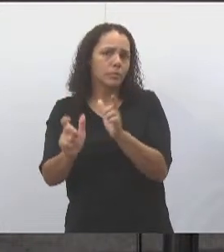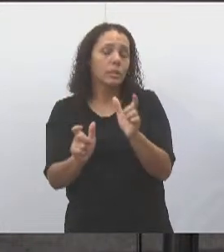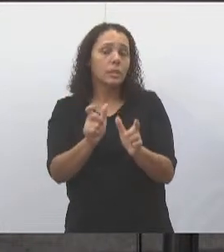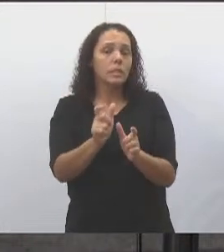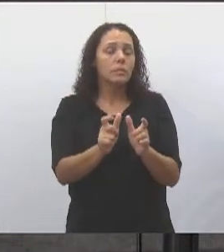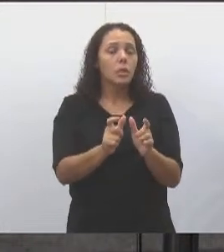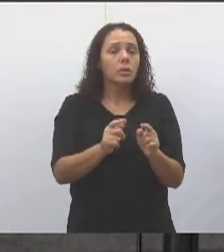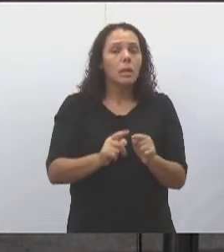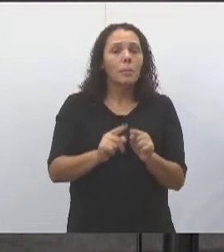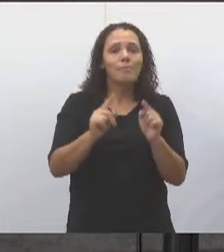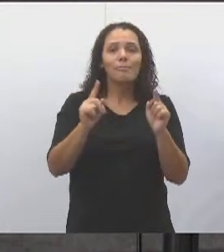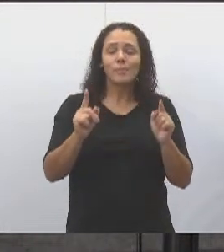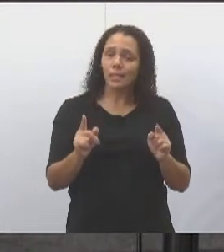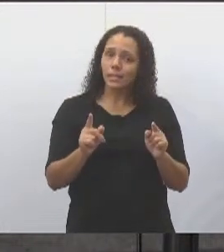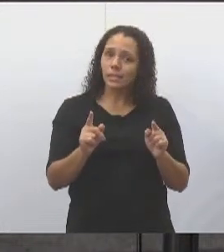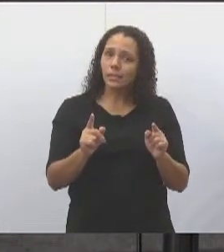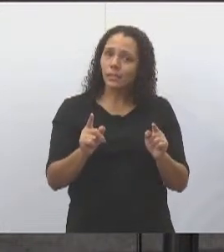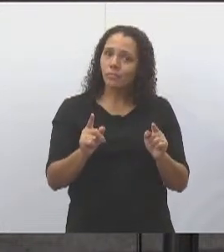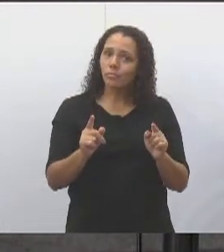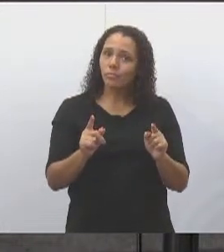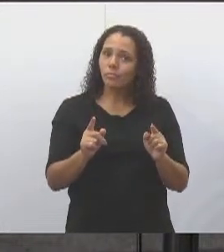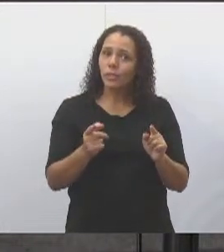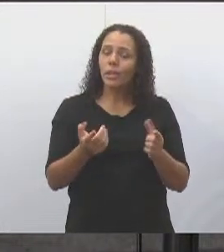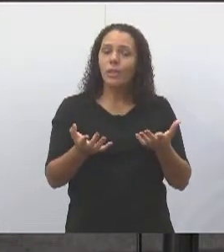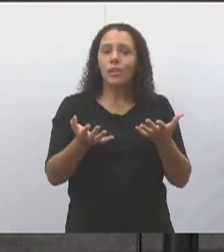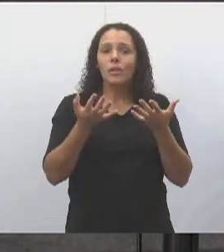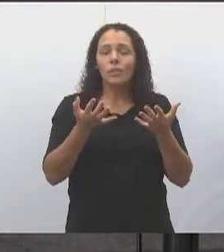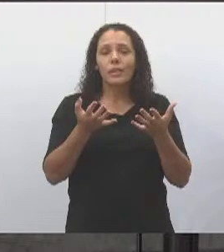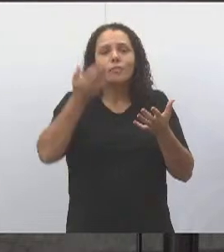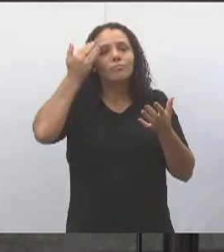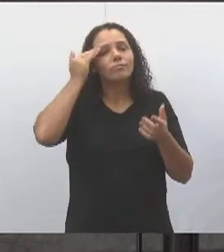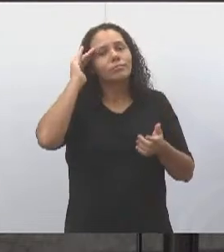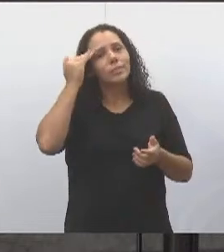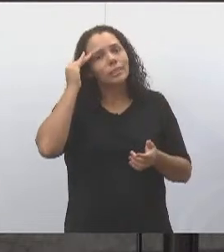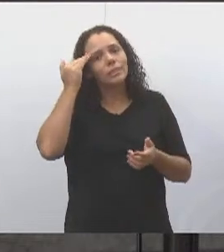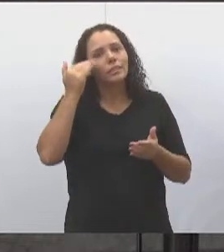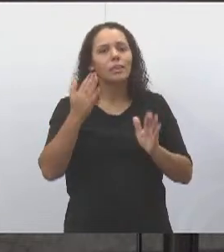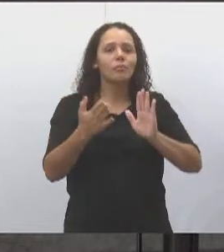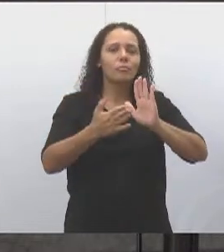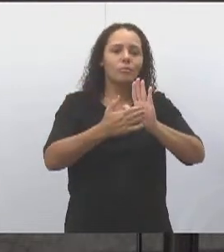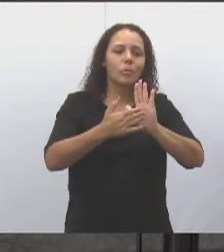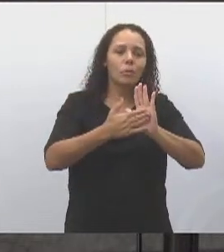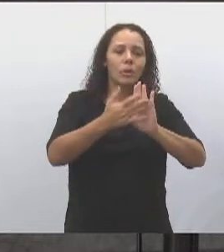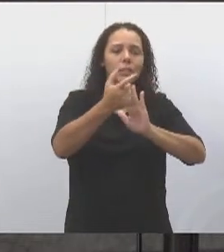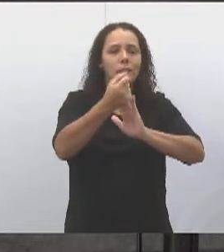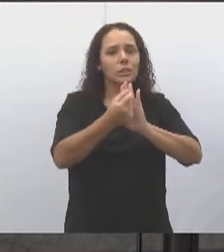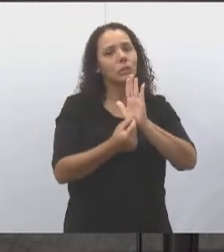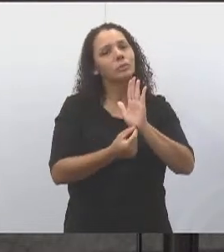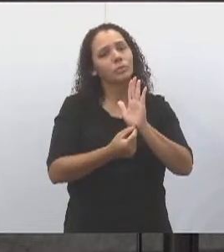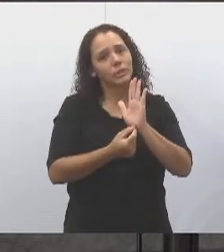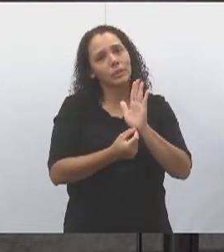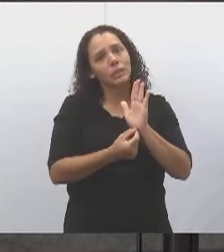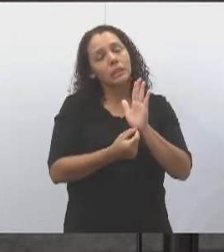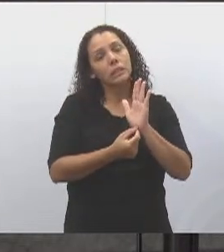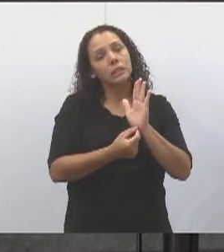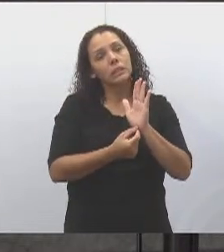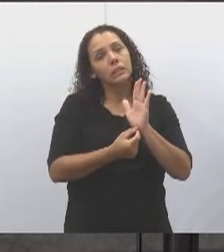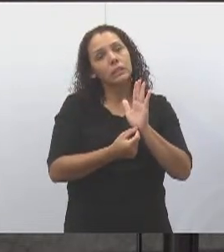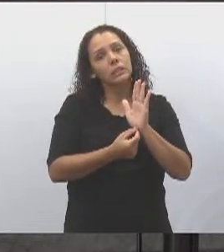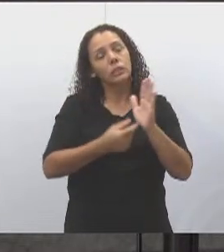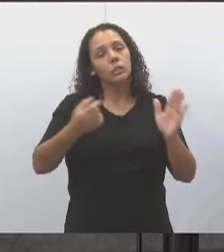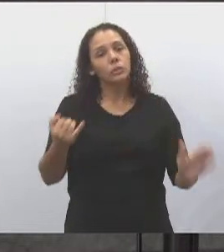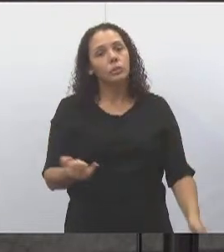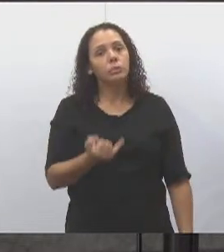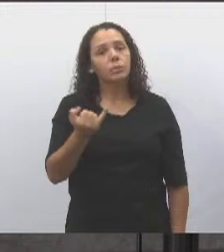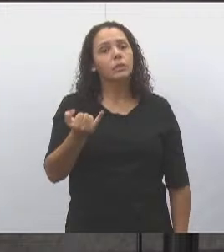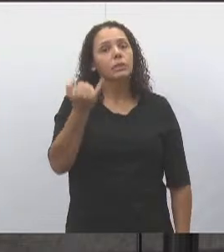Só que eu quero enxergar isso na proposta orçamentária. E um dado